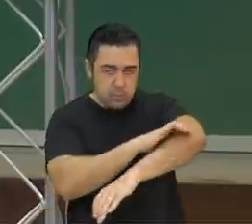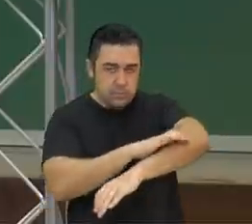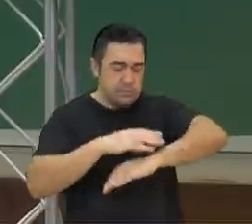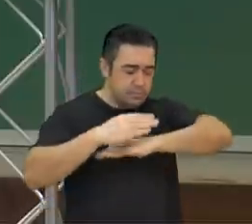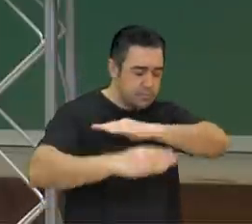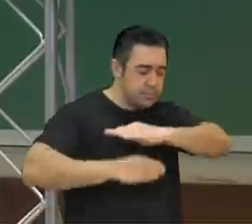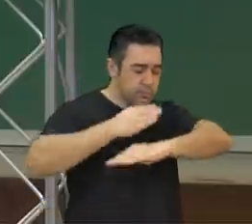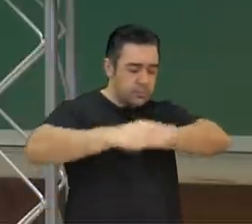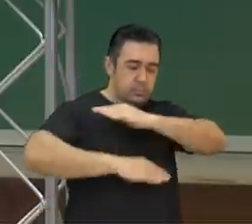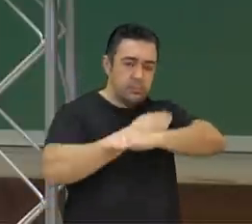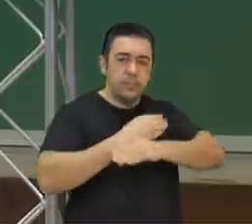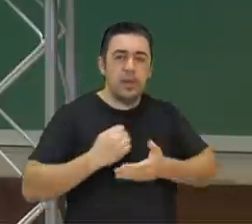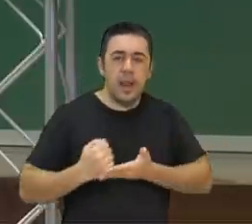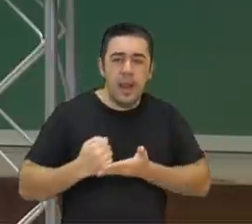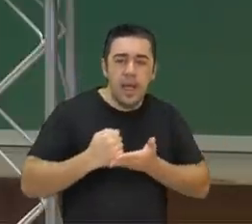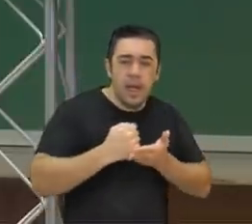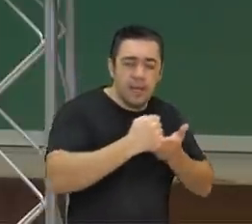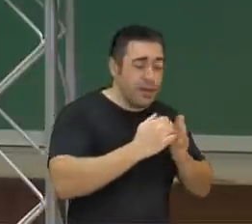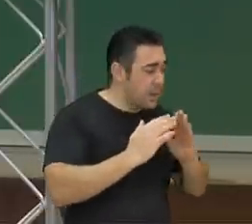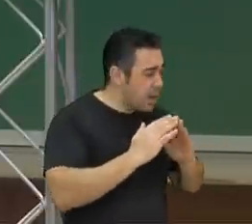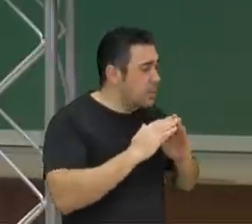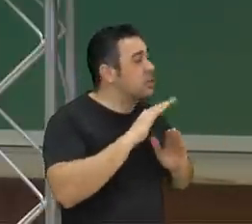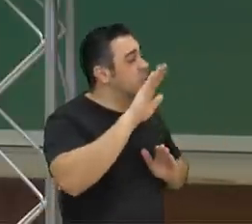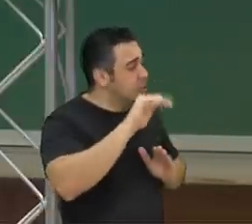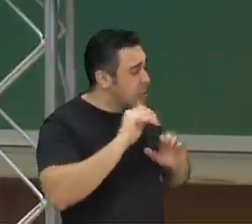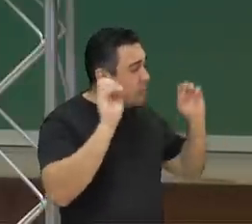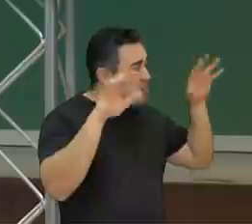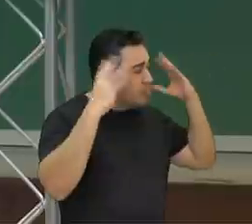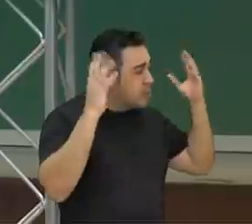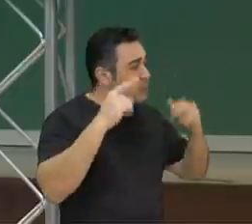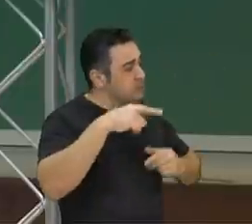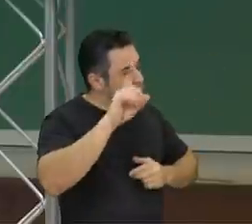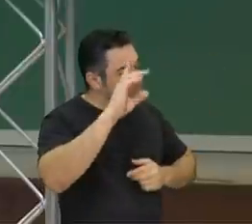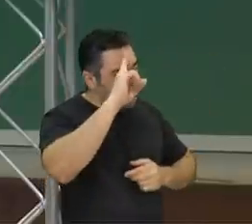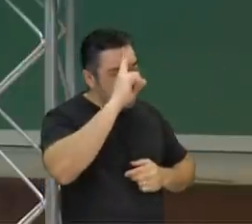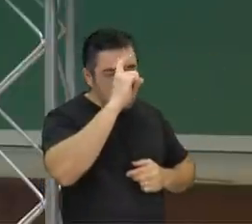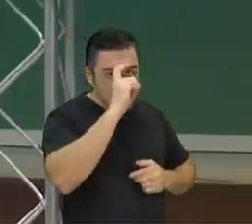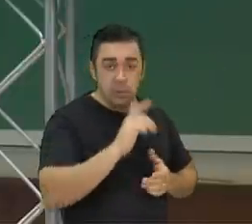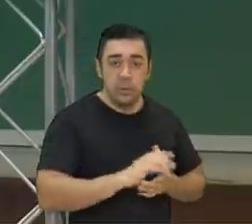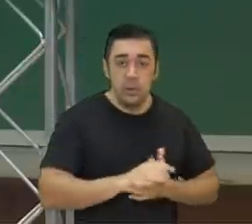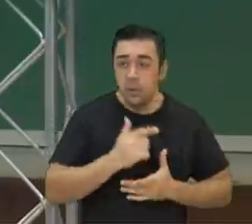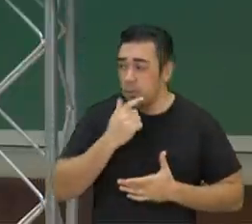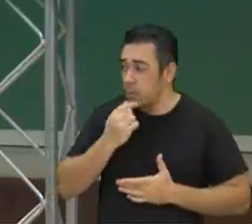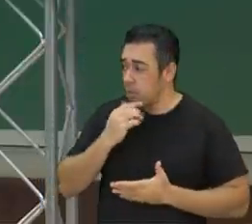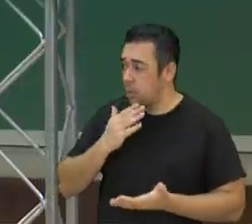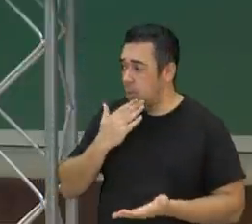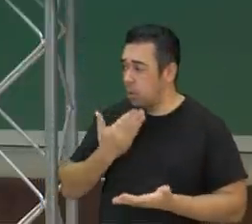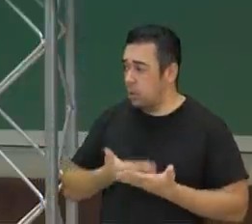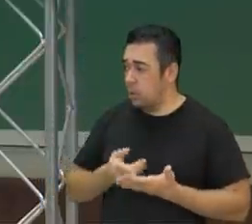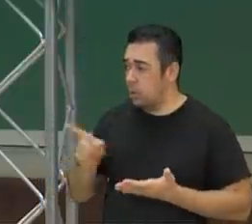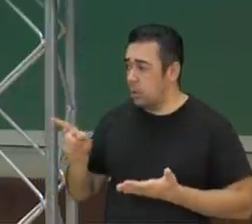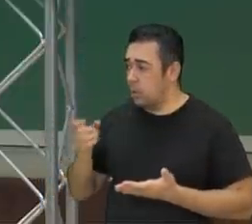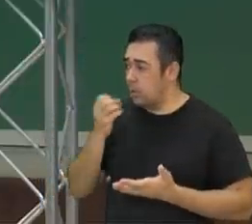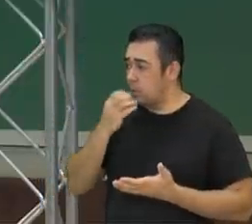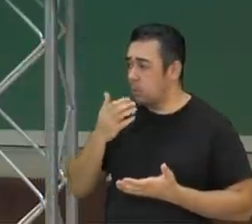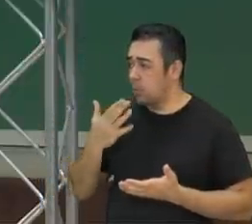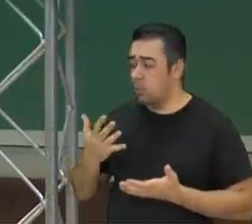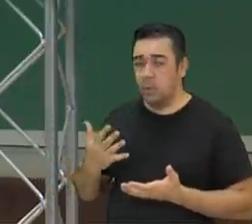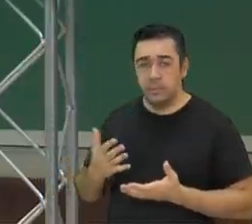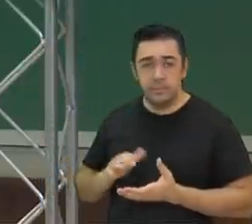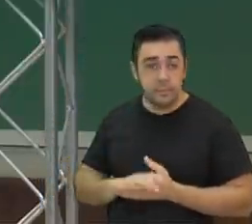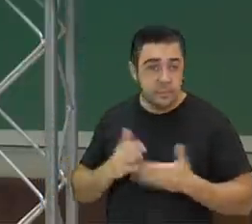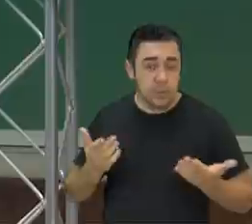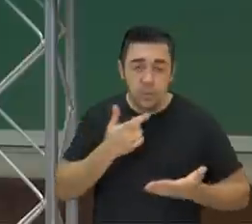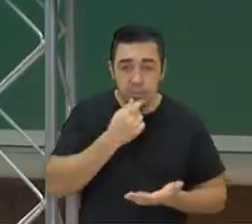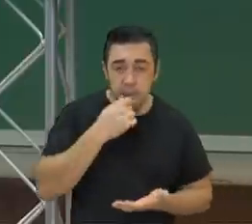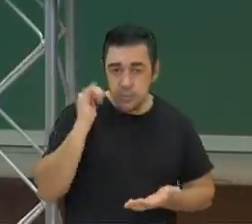ele até a casa dele e orienta que procure uma ambulância. Né? Há totalmente aqui uma ruptura de expectativas, não somente do narrador personagem,